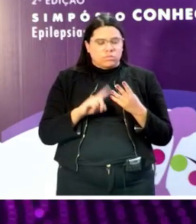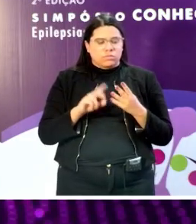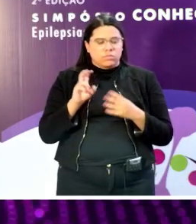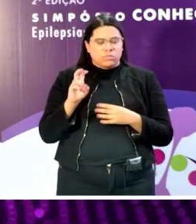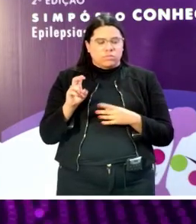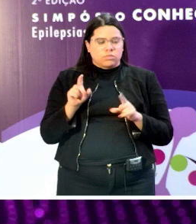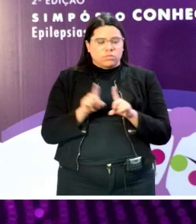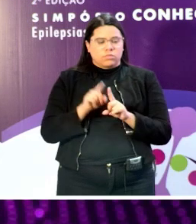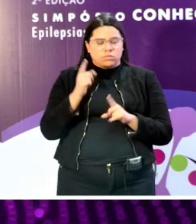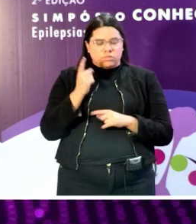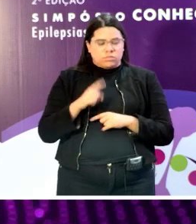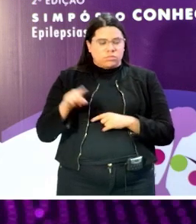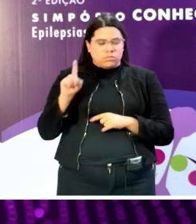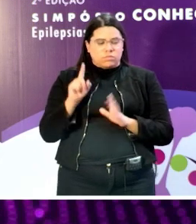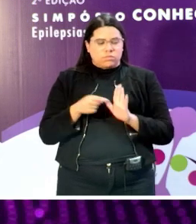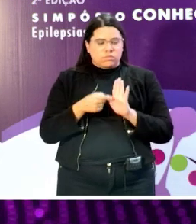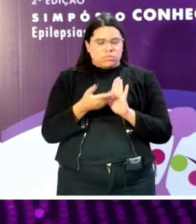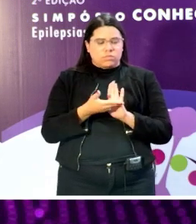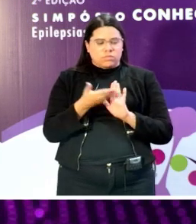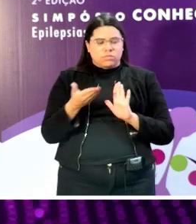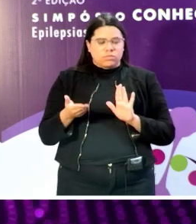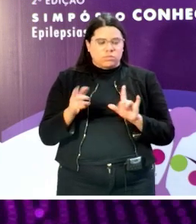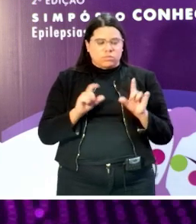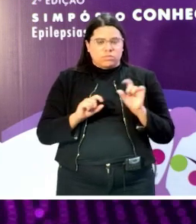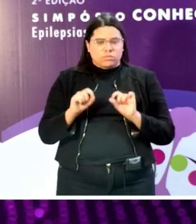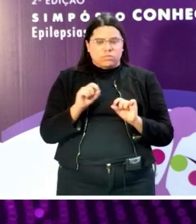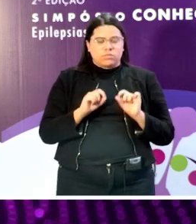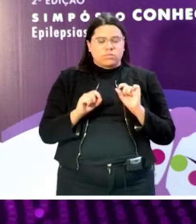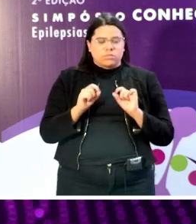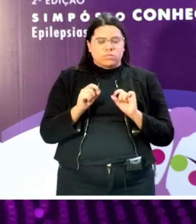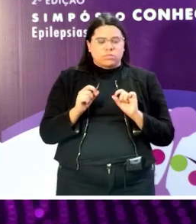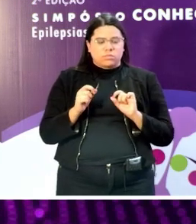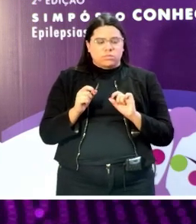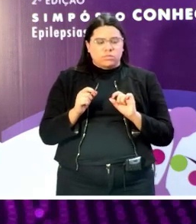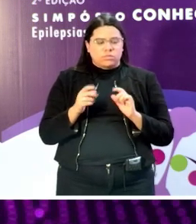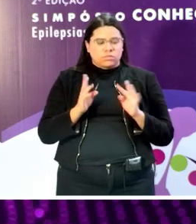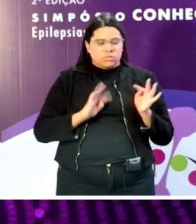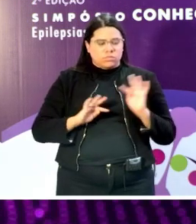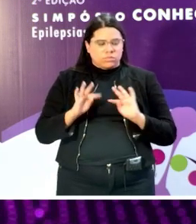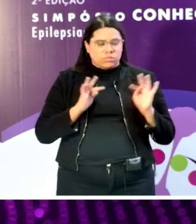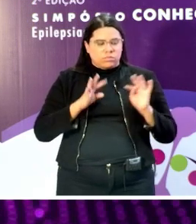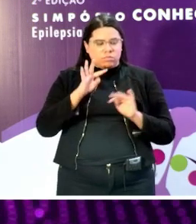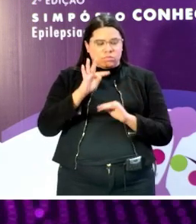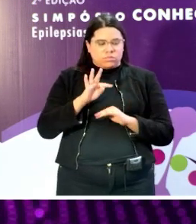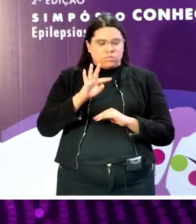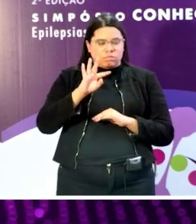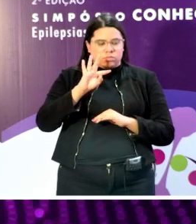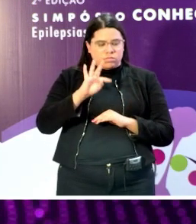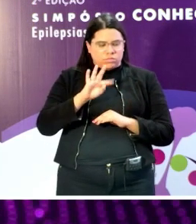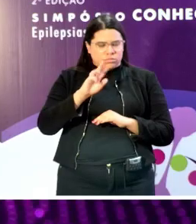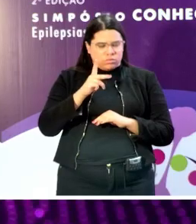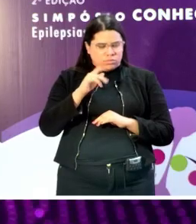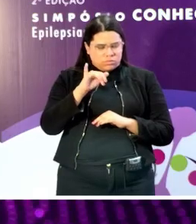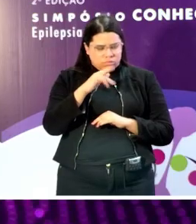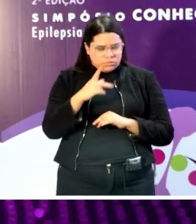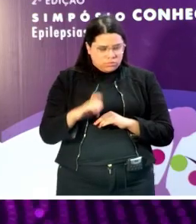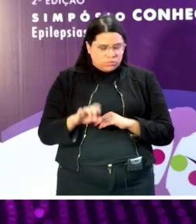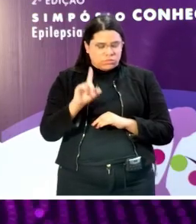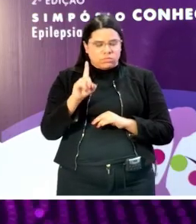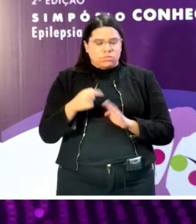e penúltimo que eu vou trazer aqui seriam os moduladores do canal de cálcio tipo T, que são canais de cálcio presentes nos